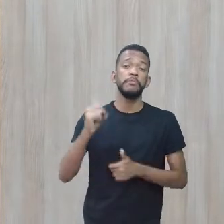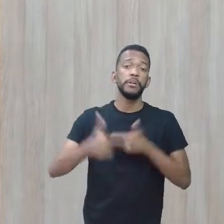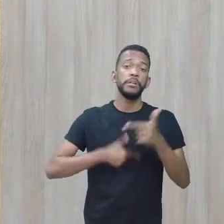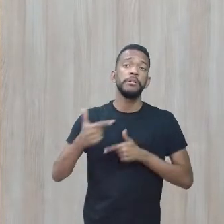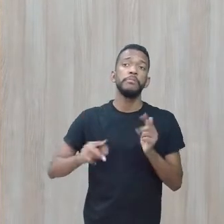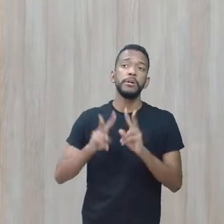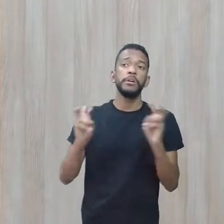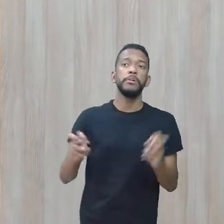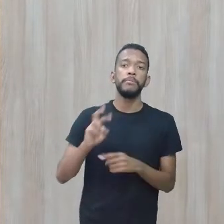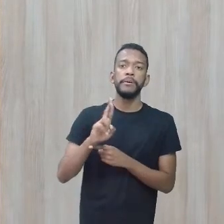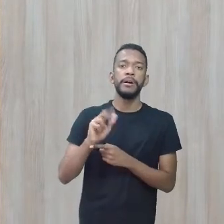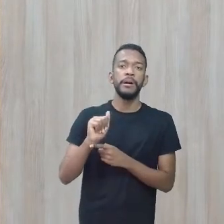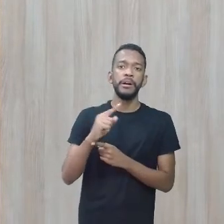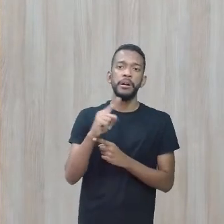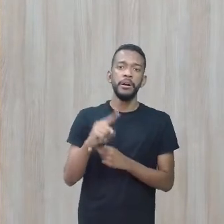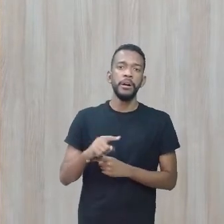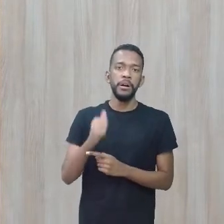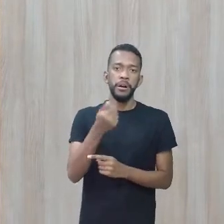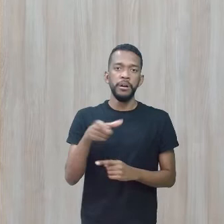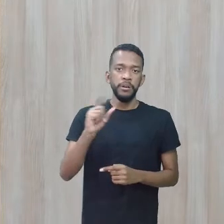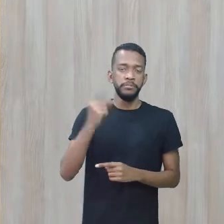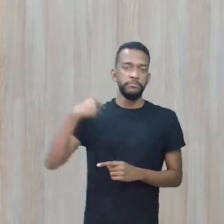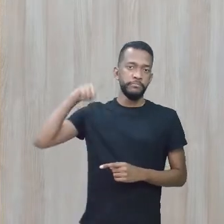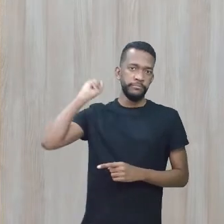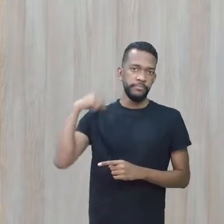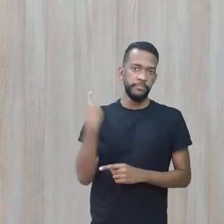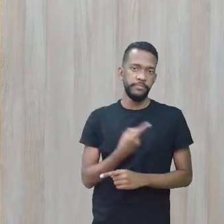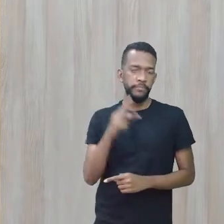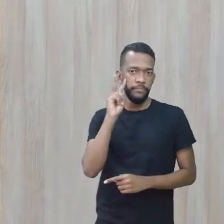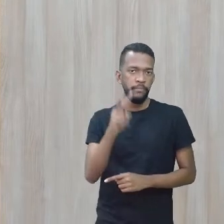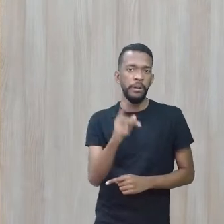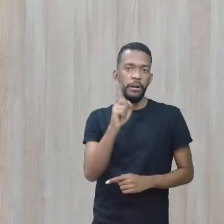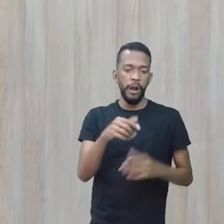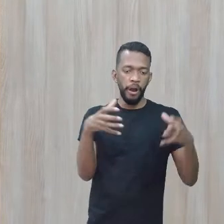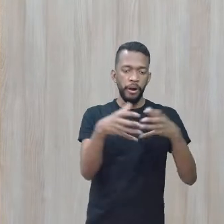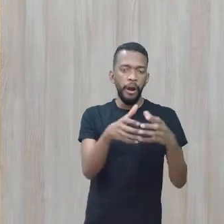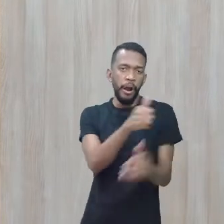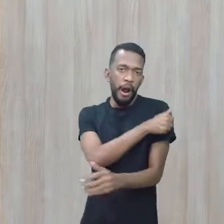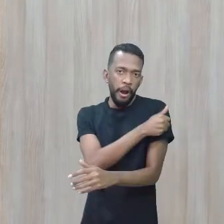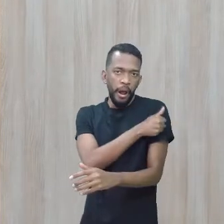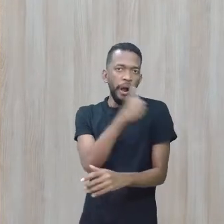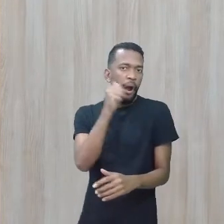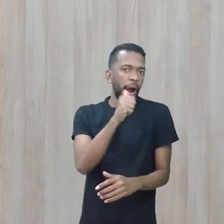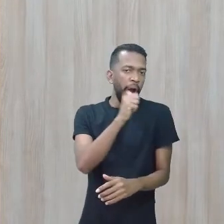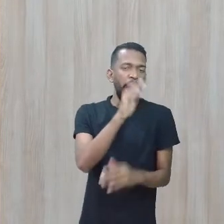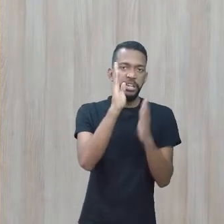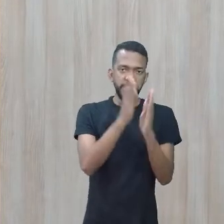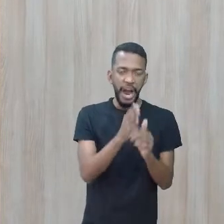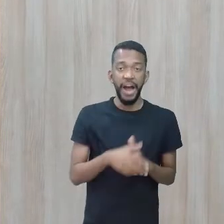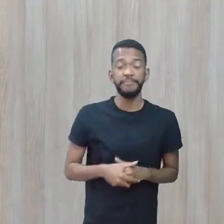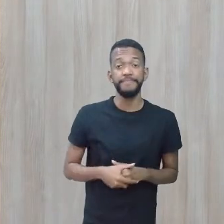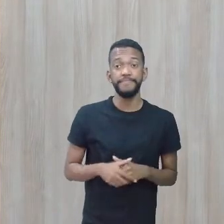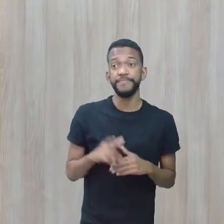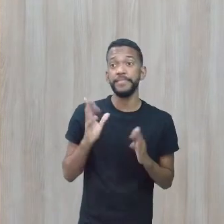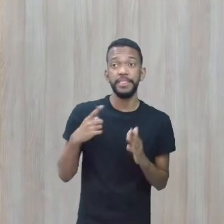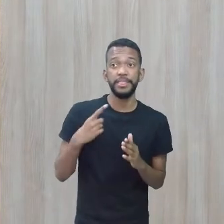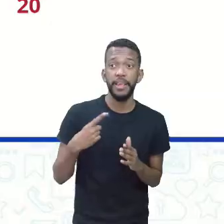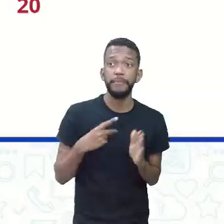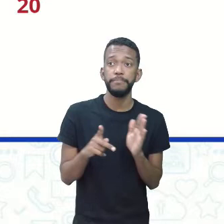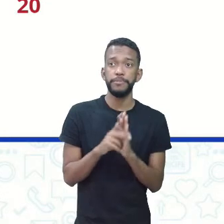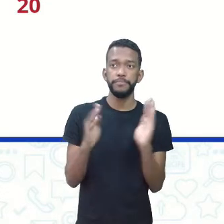de razão, que foi um exemplo que a gente viu agora com meninas e estudantes. E aqui a gente vai comparar, ó,